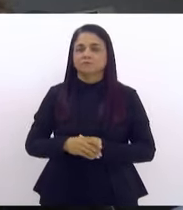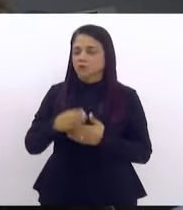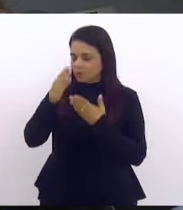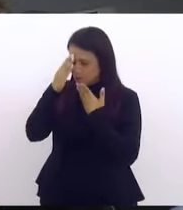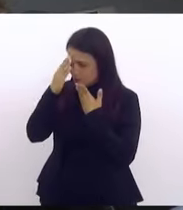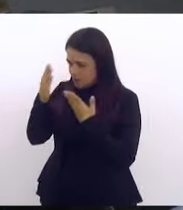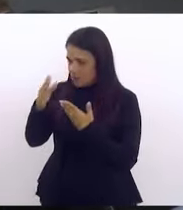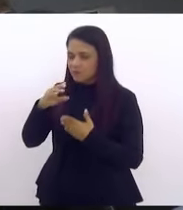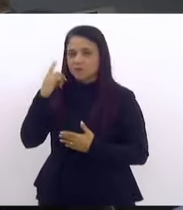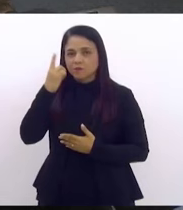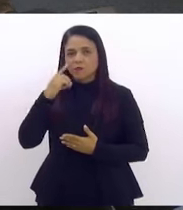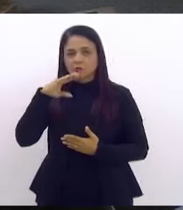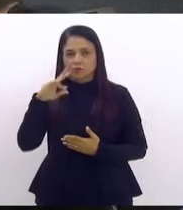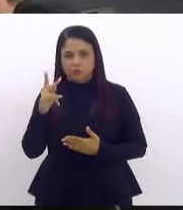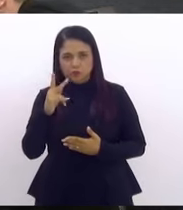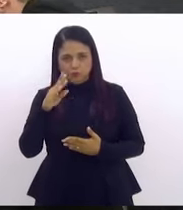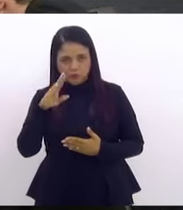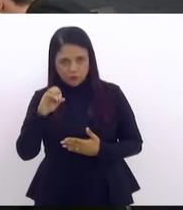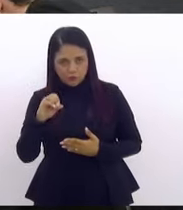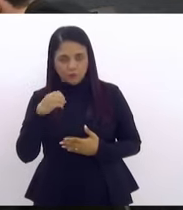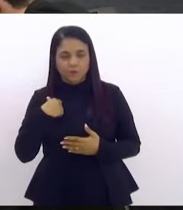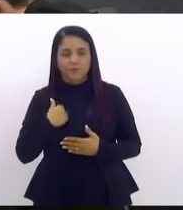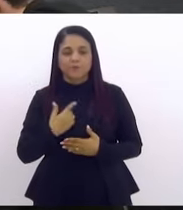Obrigado, deputado Chico.